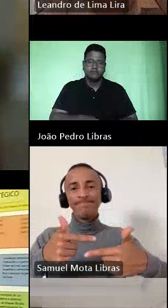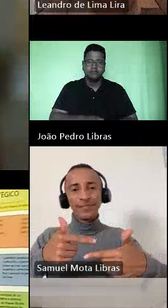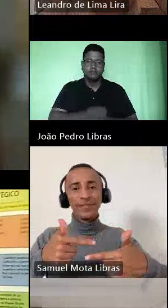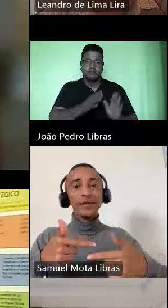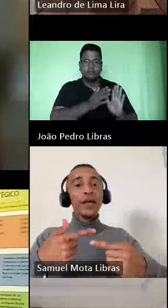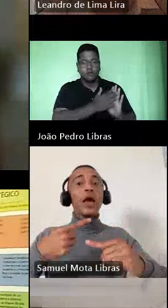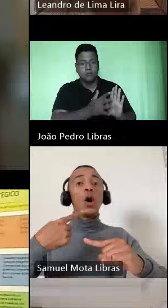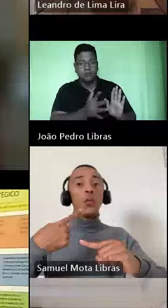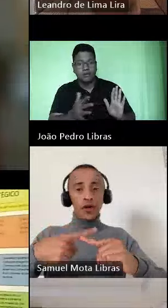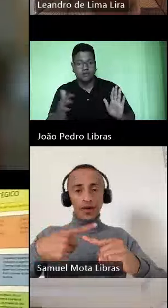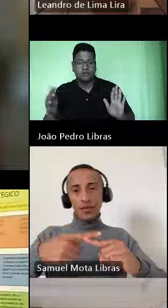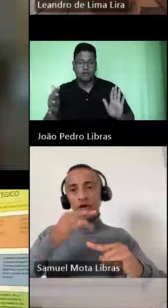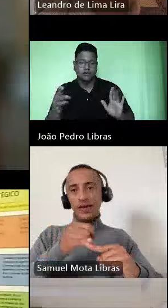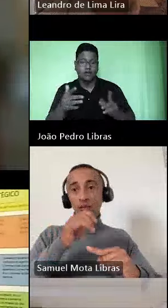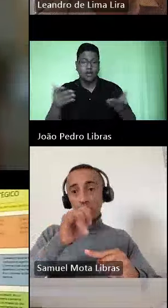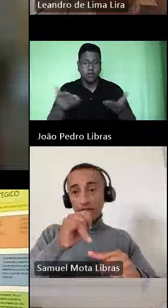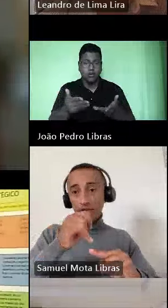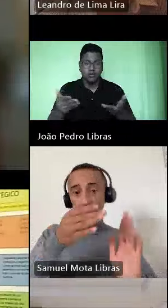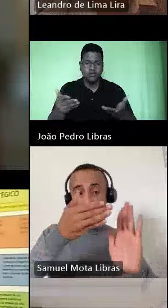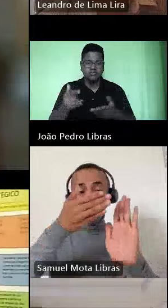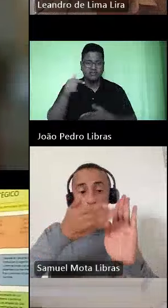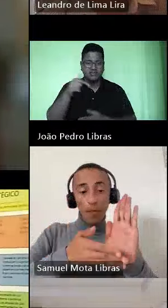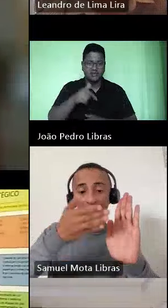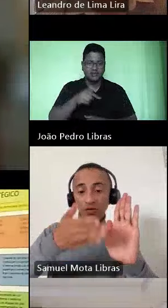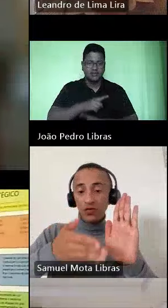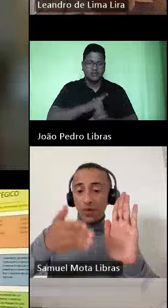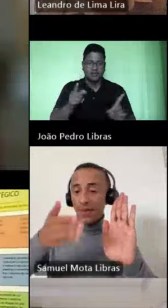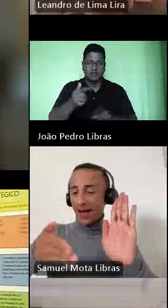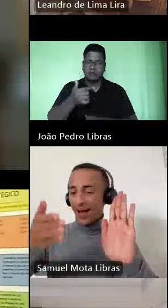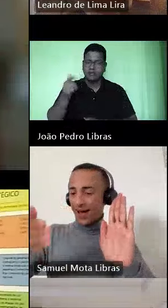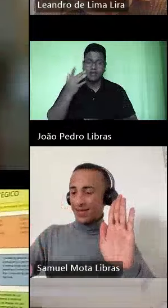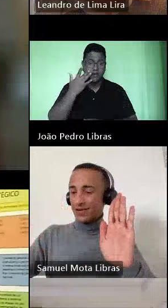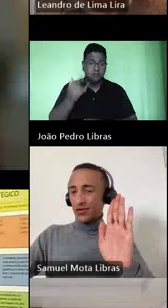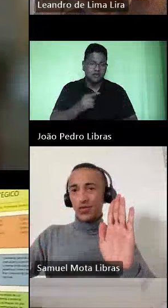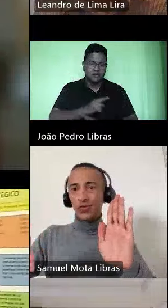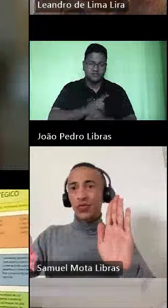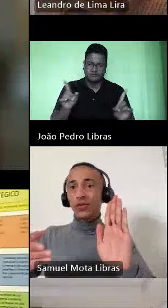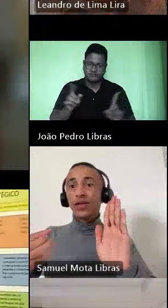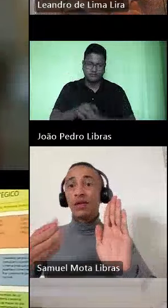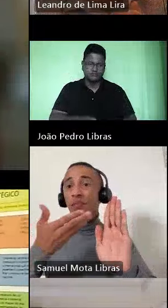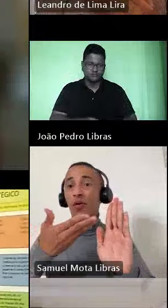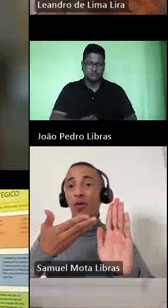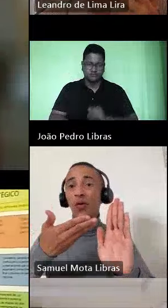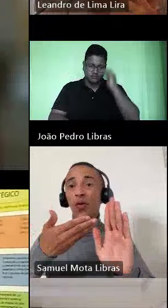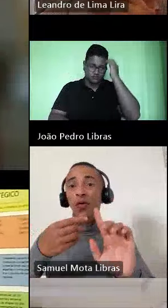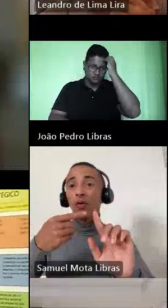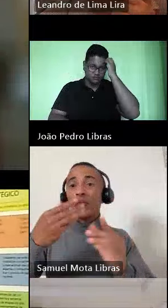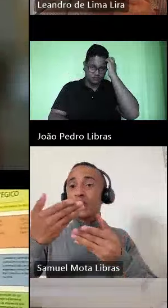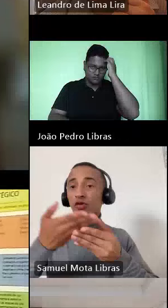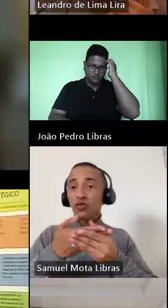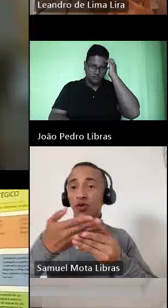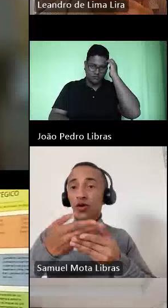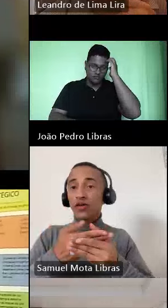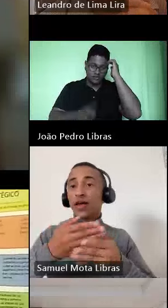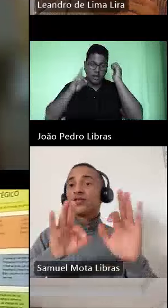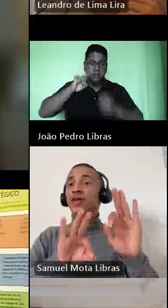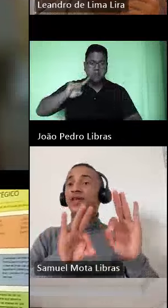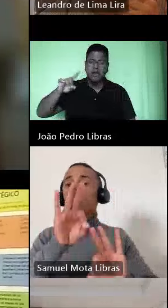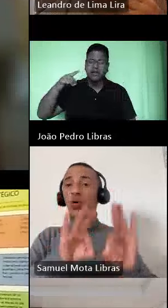gente porque a gente hoje nós estamos aqui amanhã não estaremos certamente não estaremos pode não ser amanhã mas depois de amanhã em algum momento não